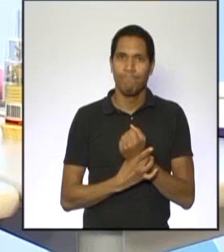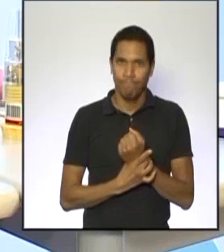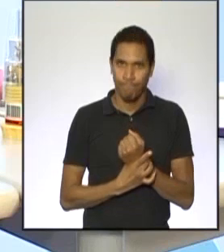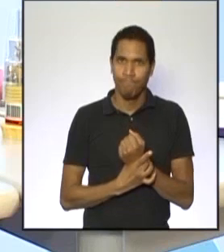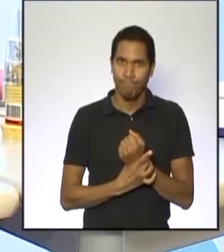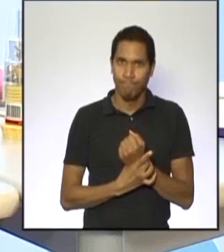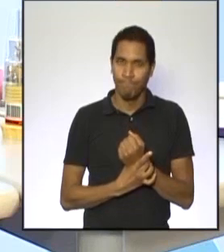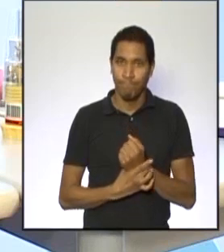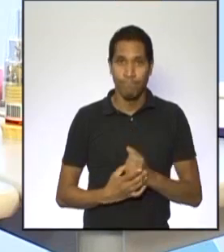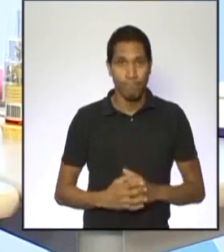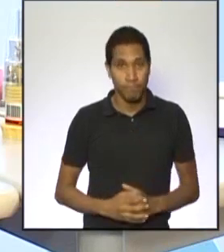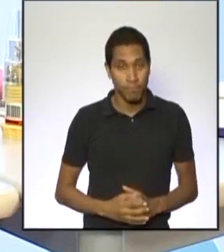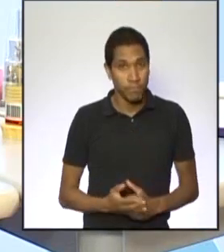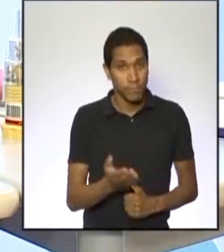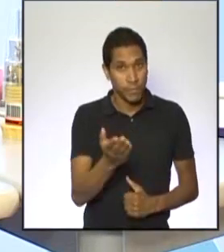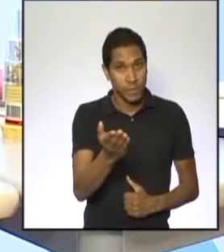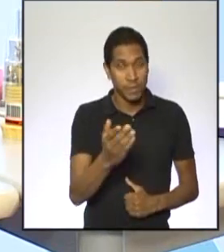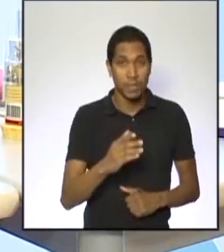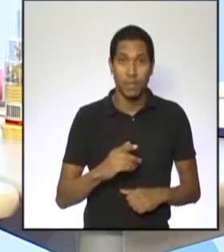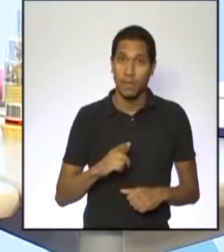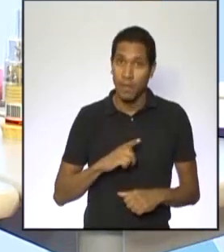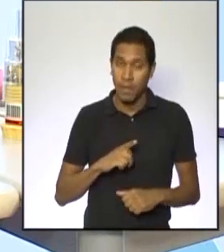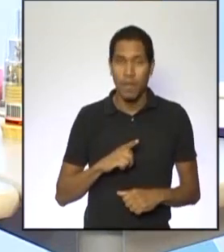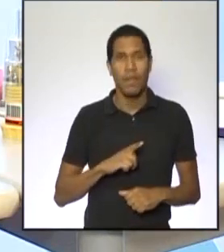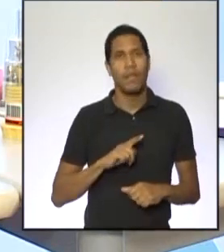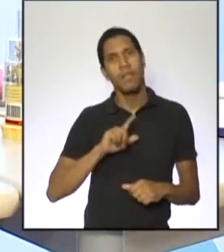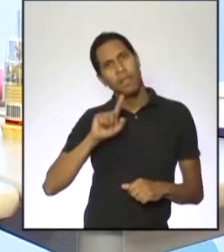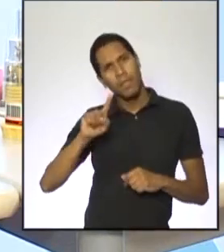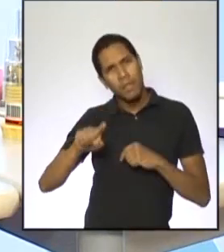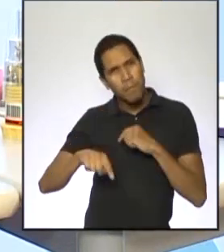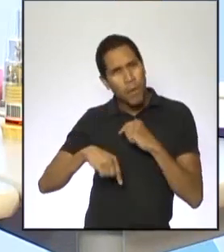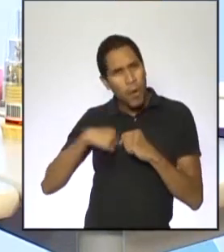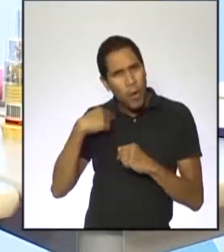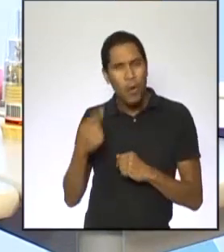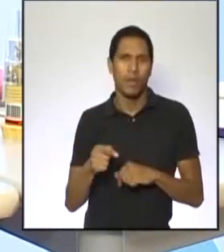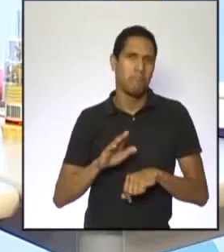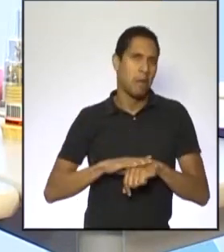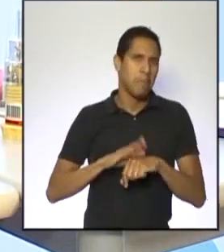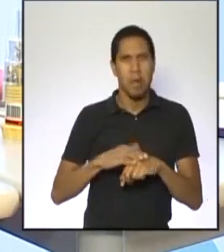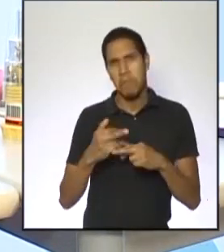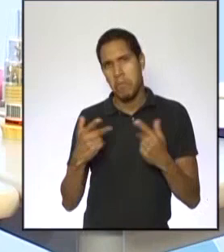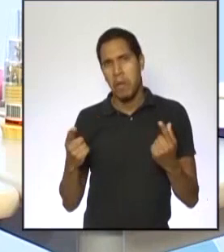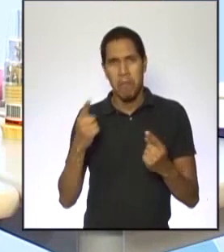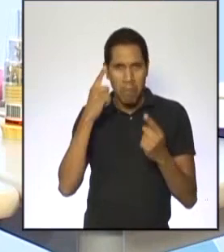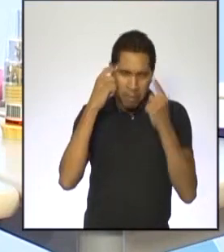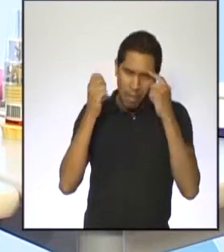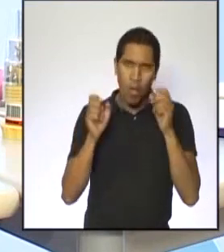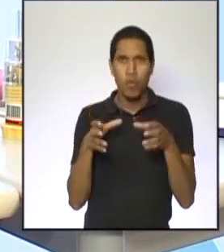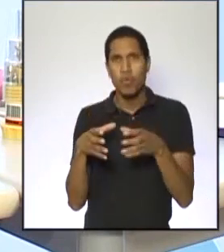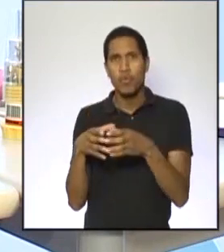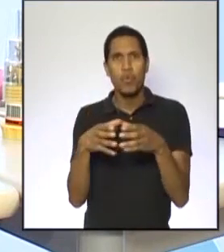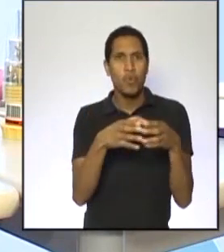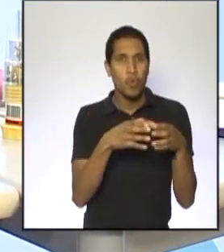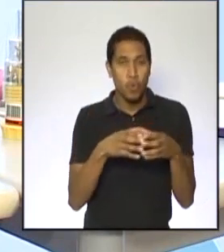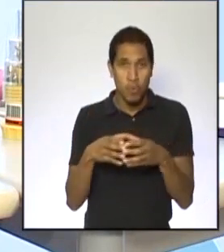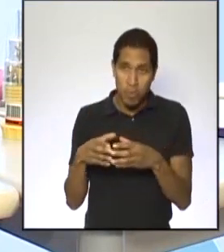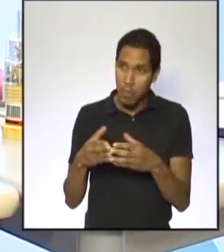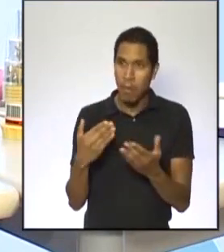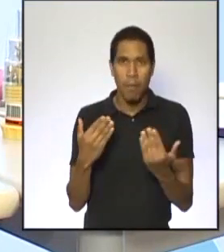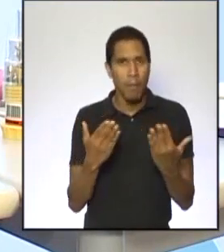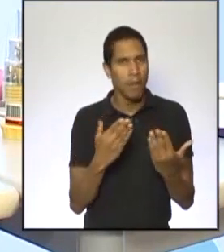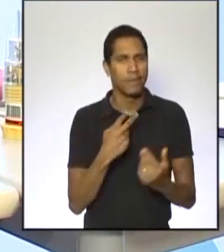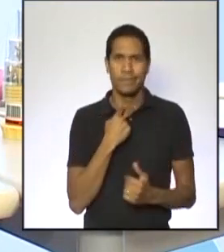forem reproduzir um trabalho após pandemia, quando a gente puder novamente se encontrar, estiver em grupos, nada de ficar